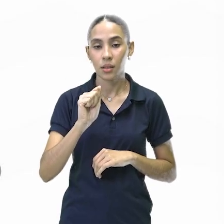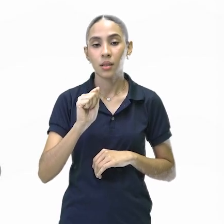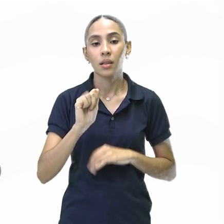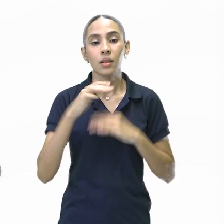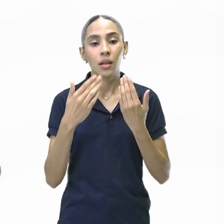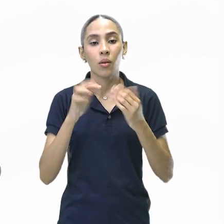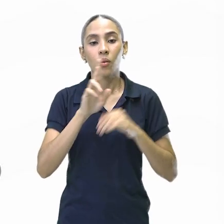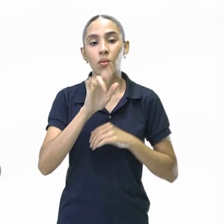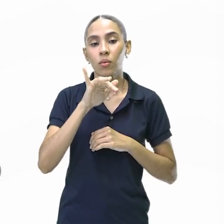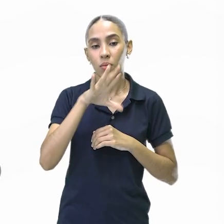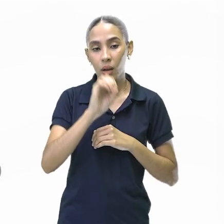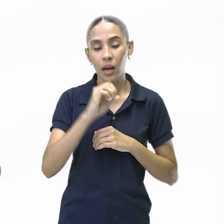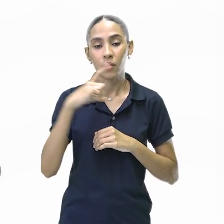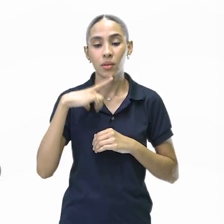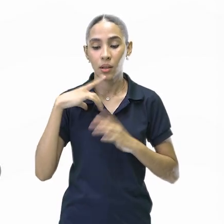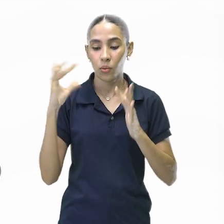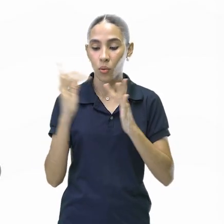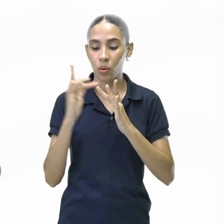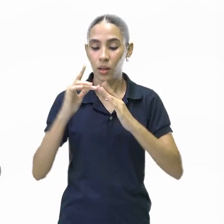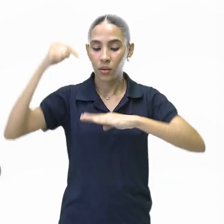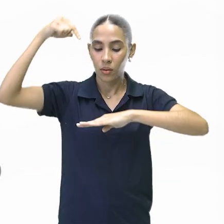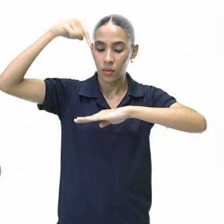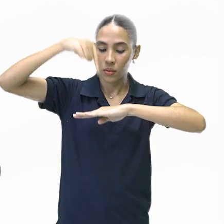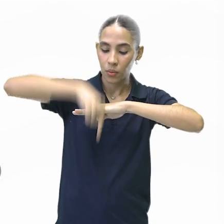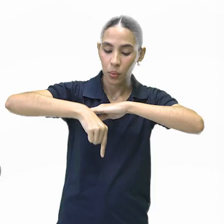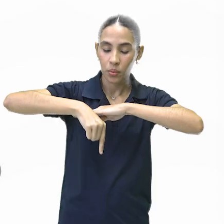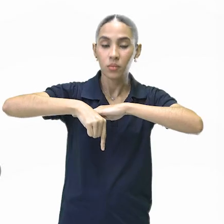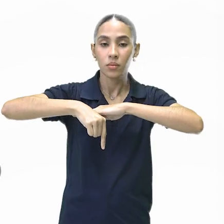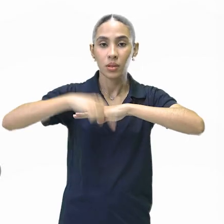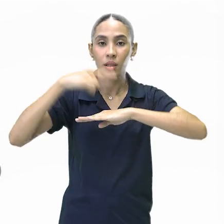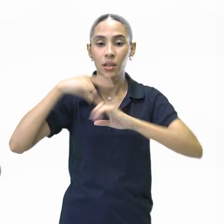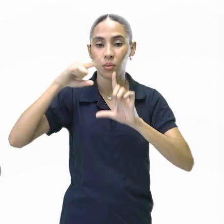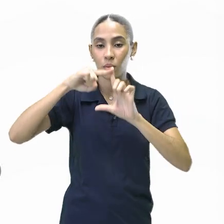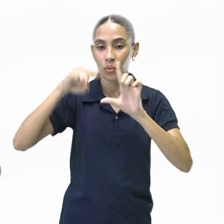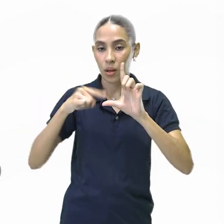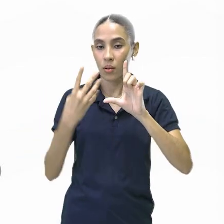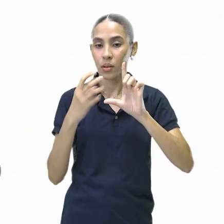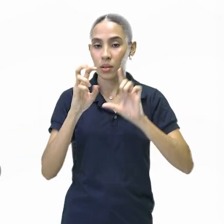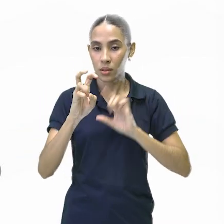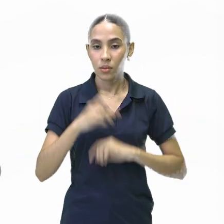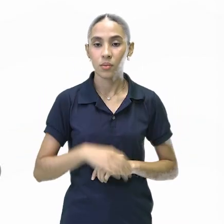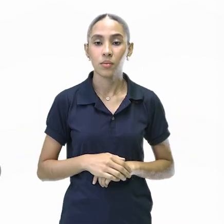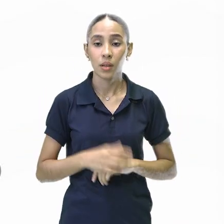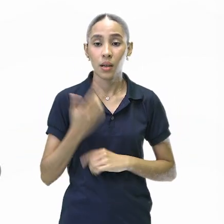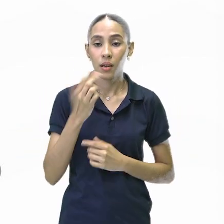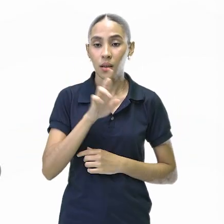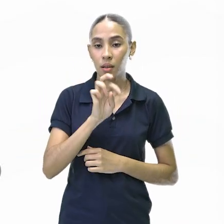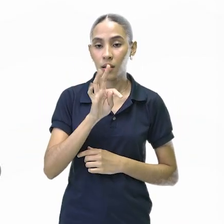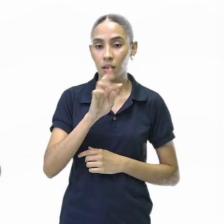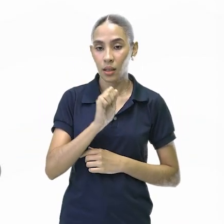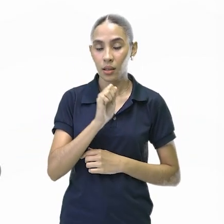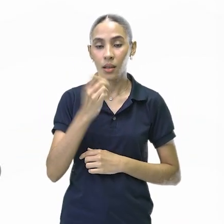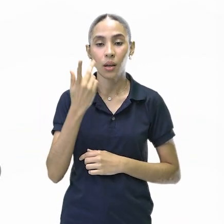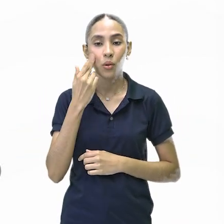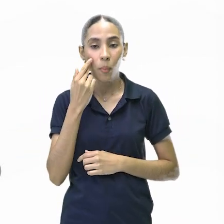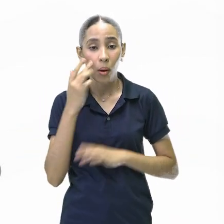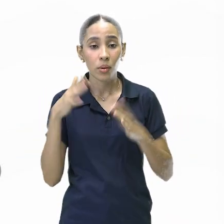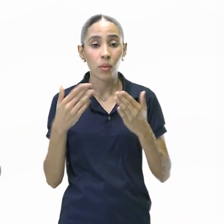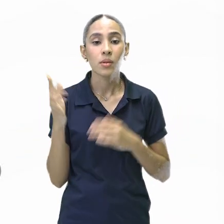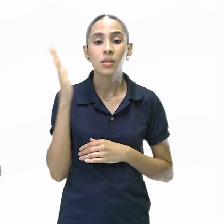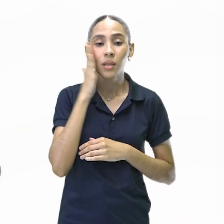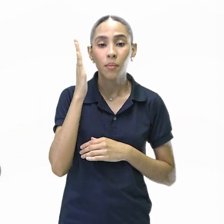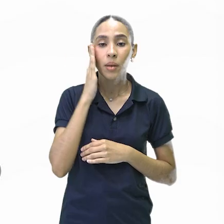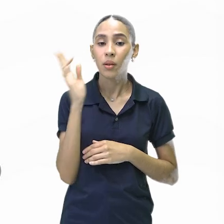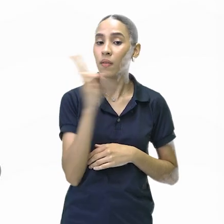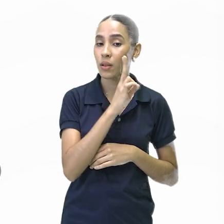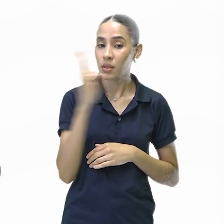ultrapassa a superfície da água e a penetra, formando um ângulo de 45 graus com a reta normal. Sabendo que a velocidade da luz